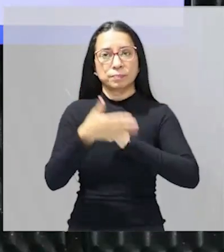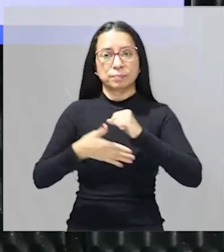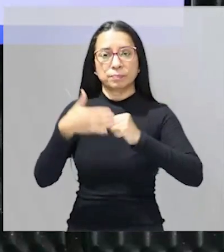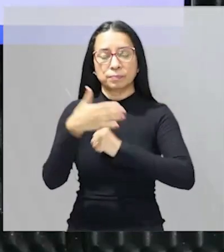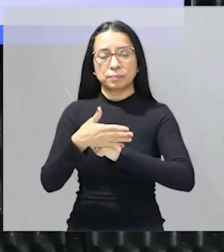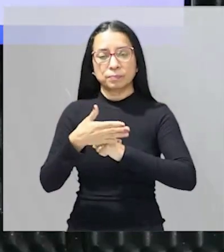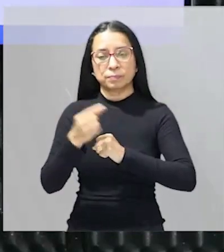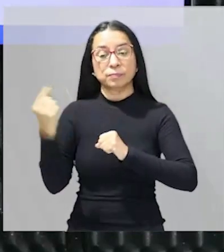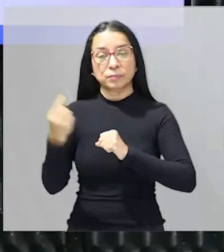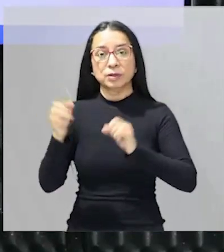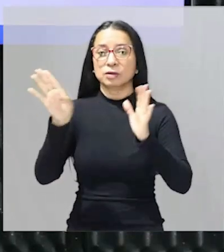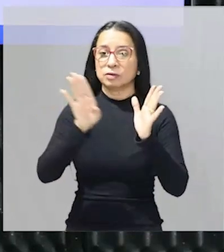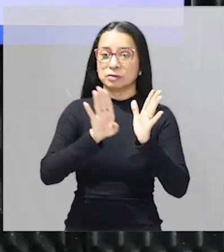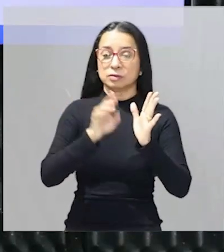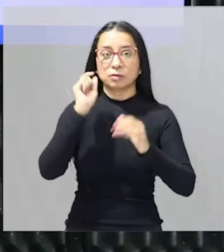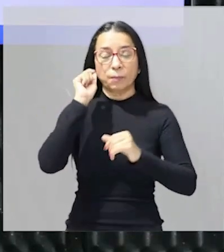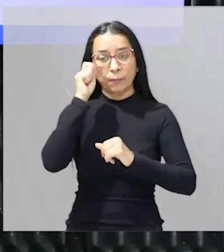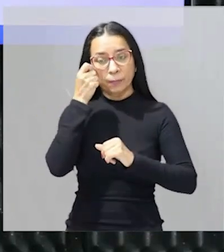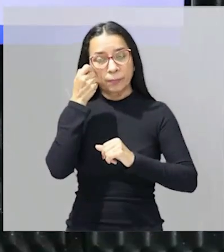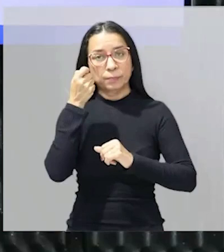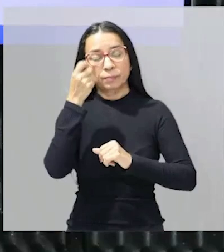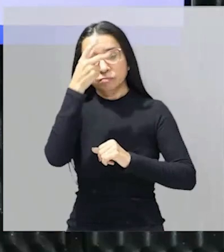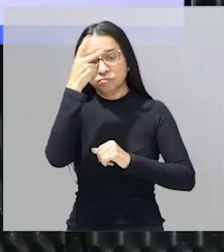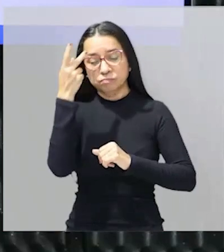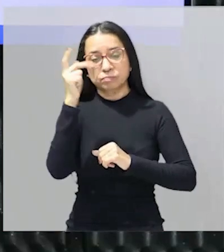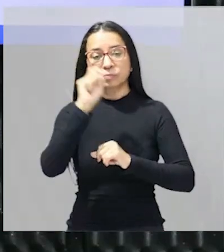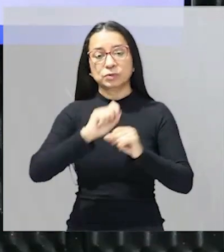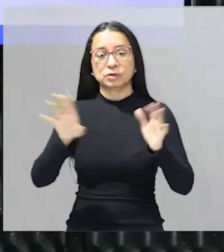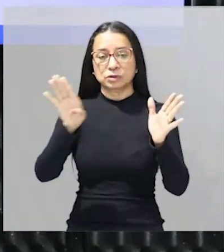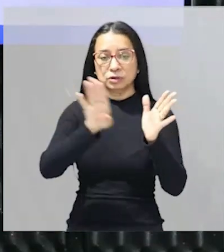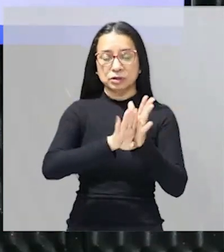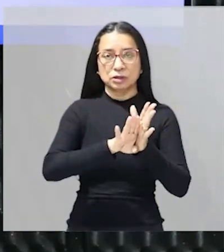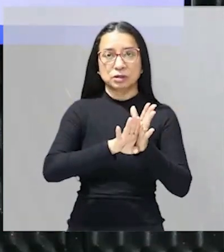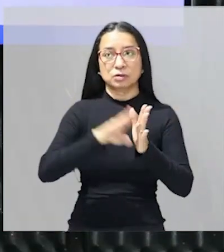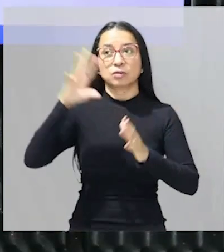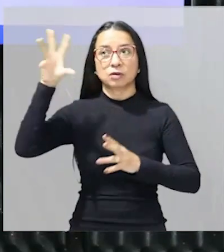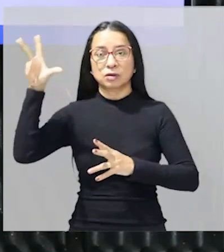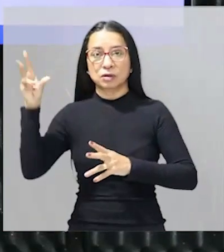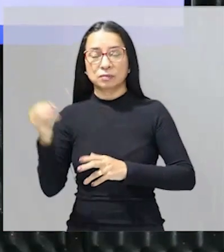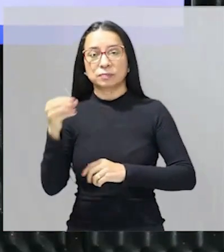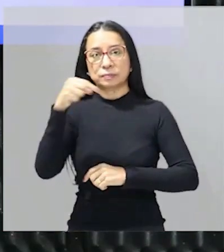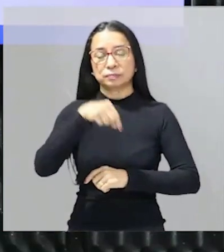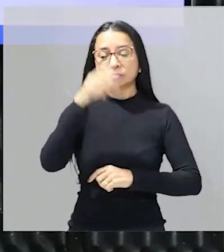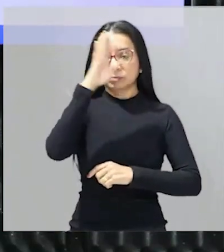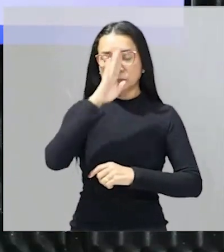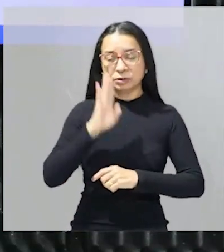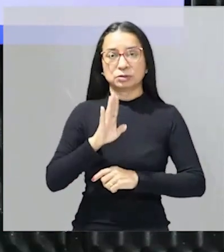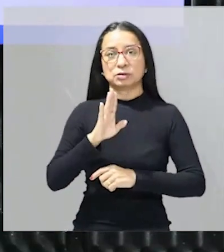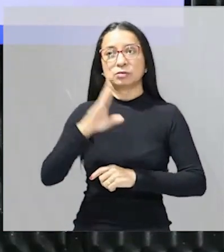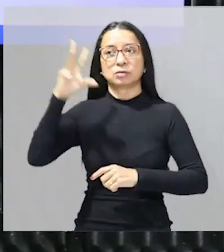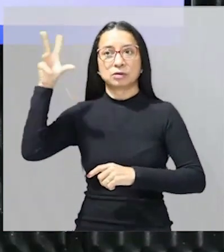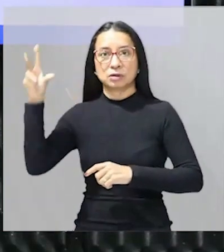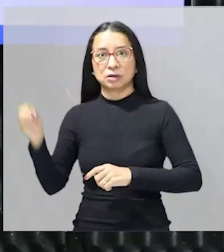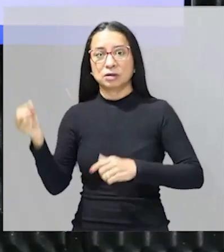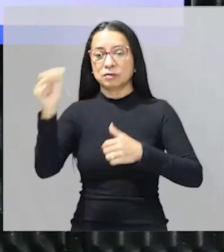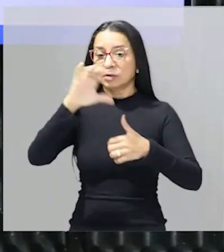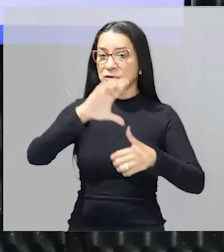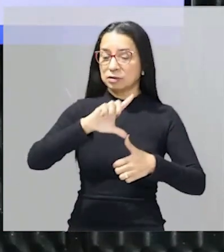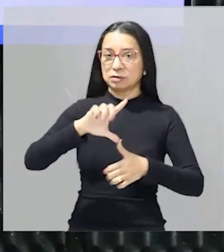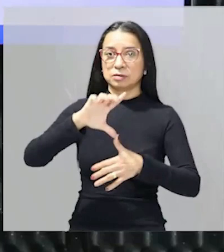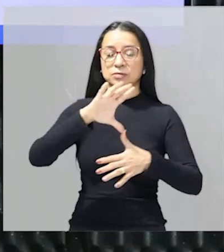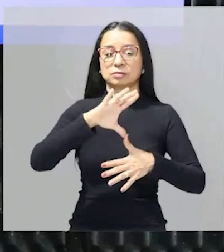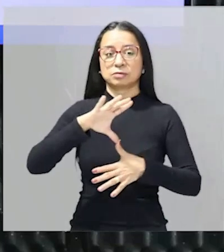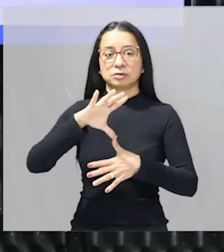vinham através do tráfico internacional. África-Brasil, África-América, a África, evidentemente, ali o